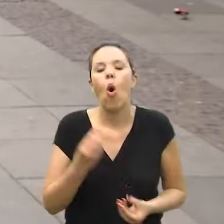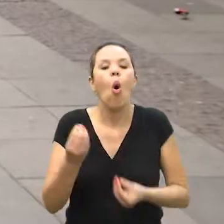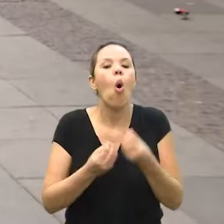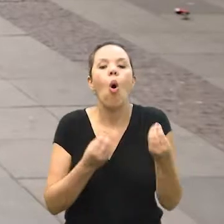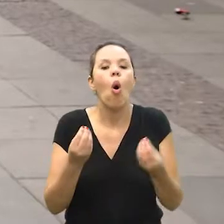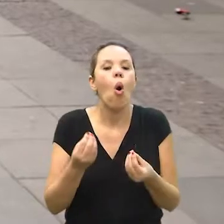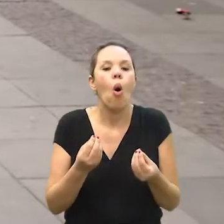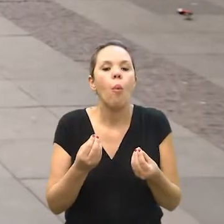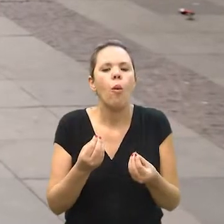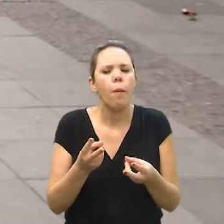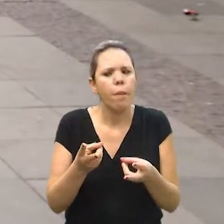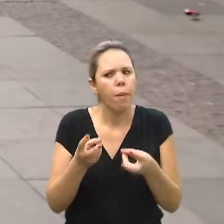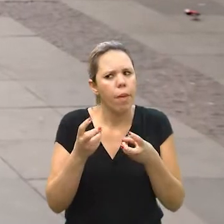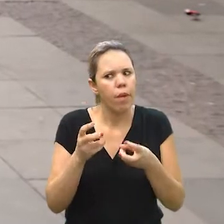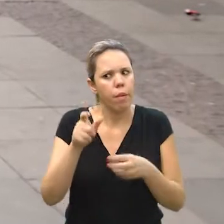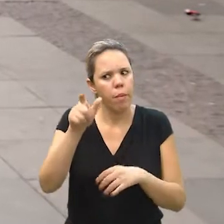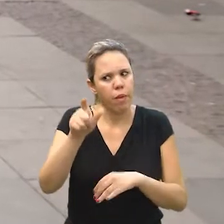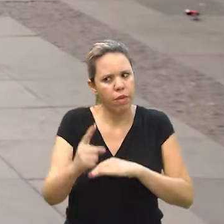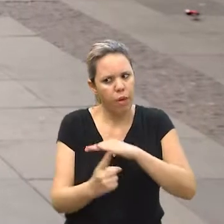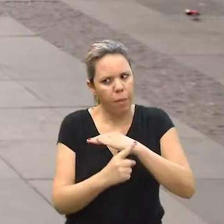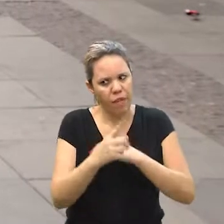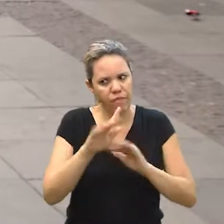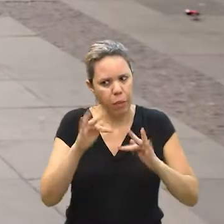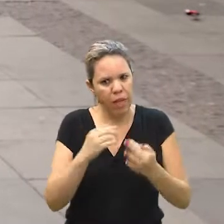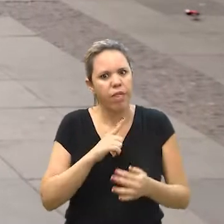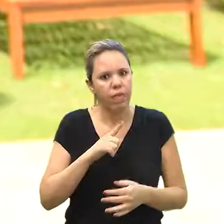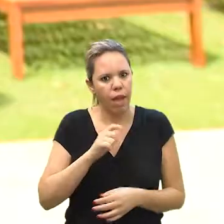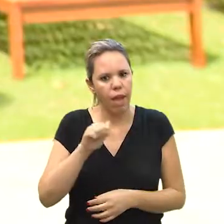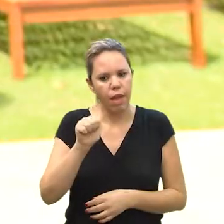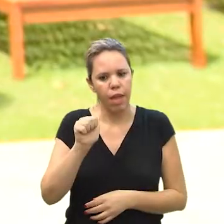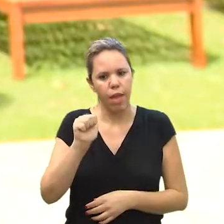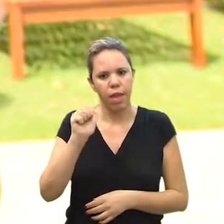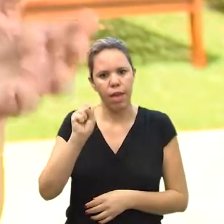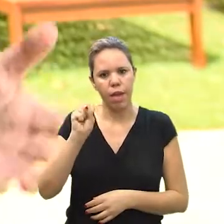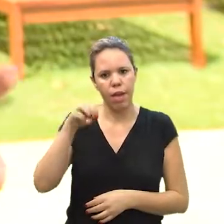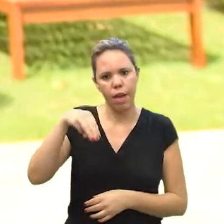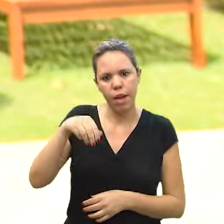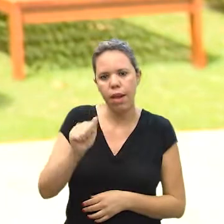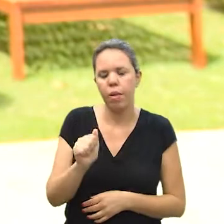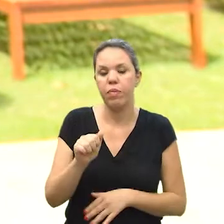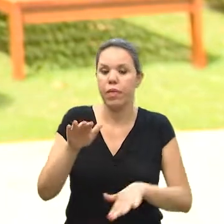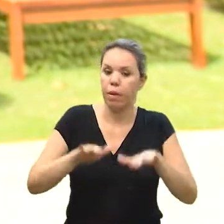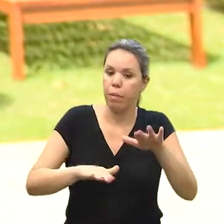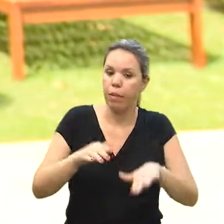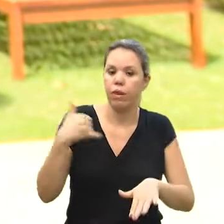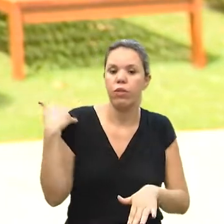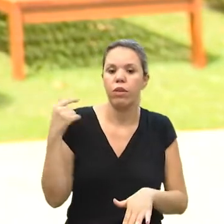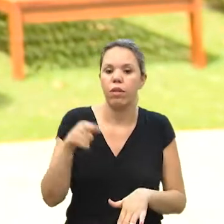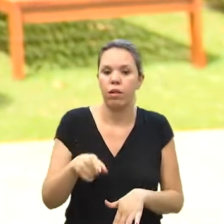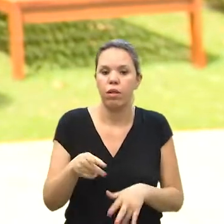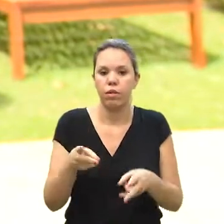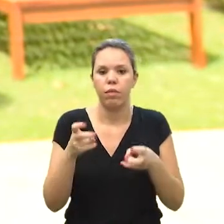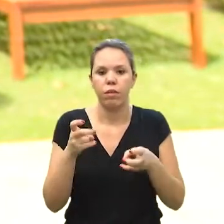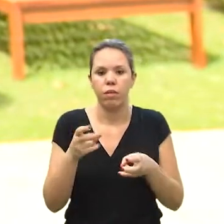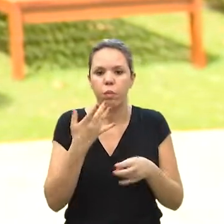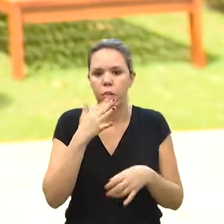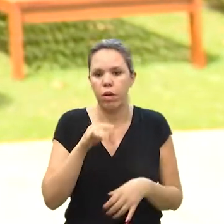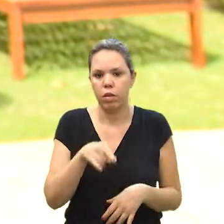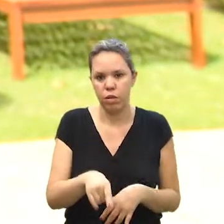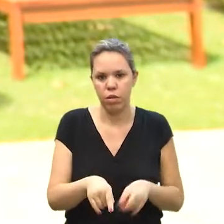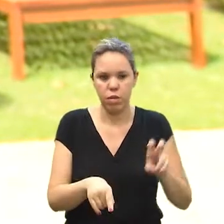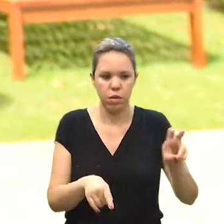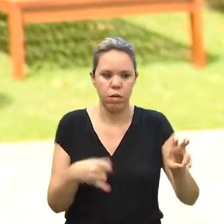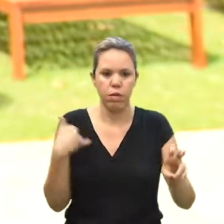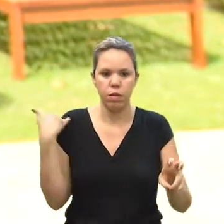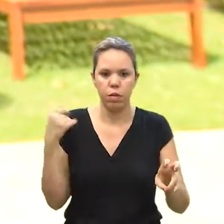Como eu posso reconhecer que alguém da minha família tem asma? Depende um pouco da faixa etária, né? Então, uma criança a partir de